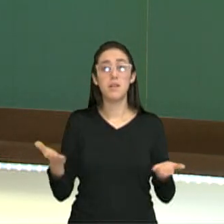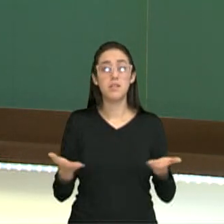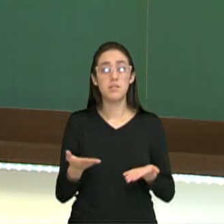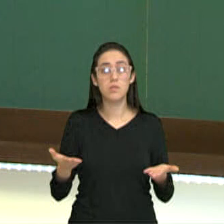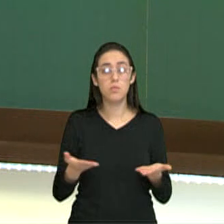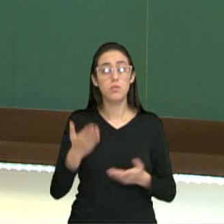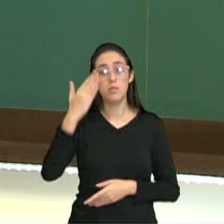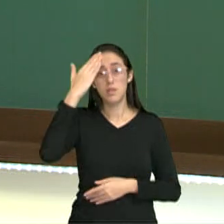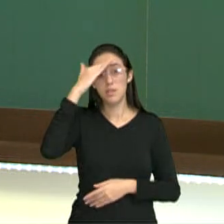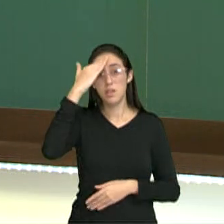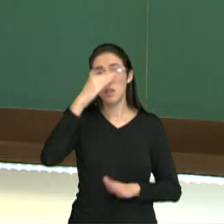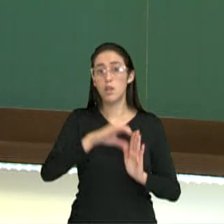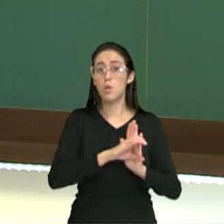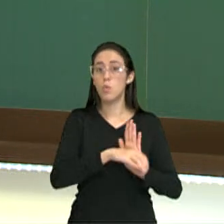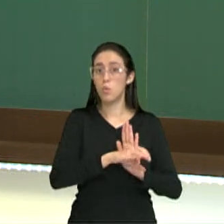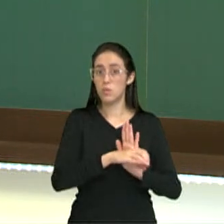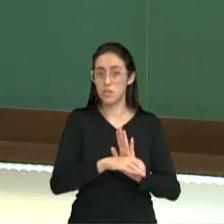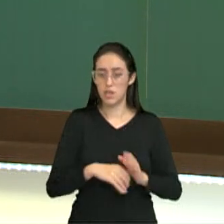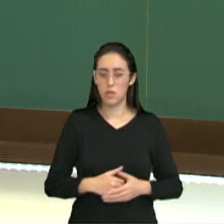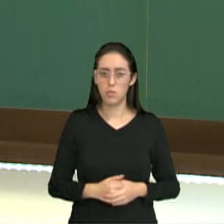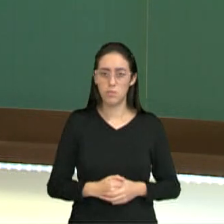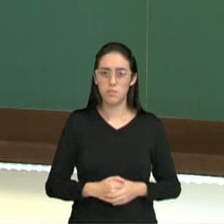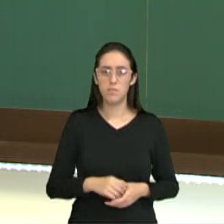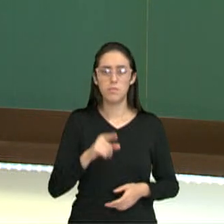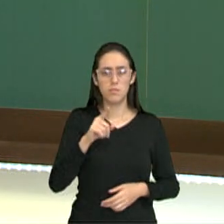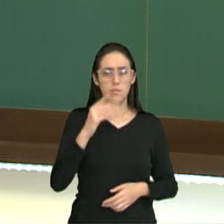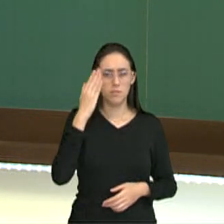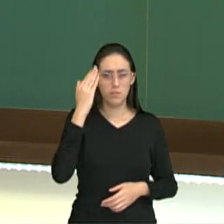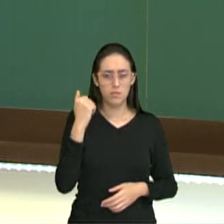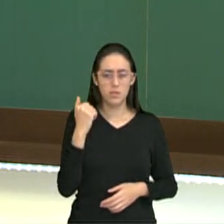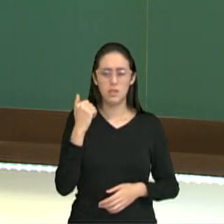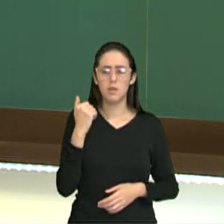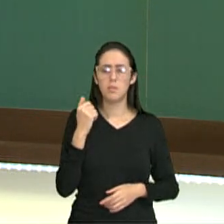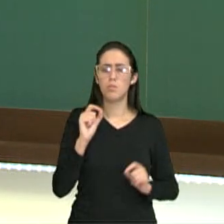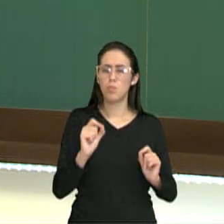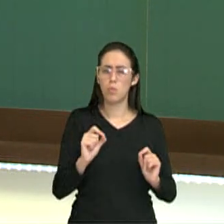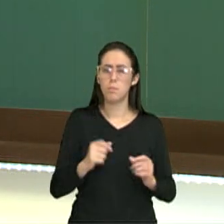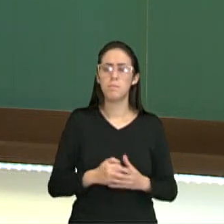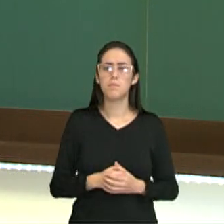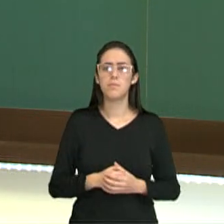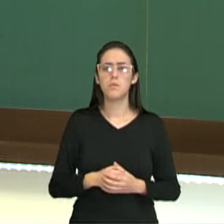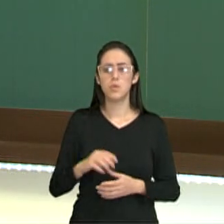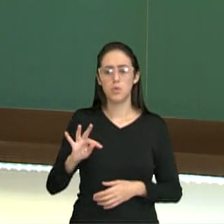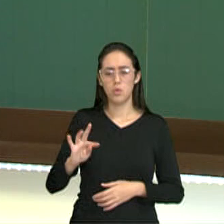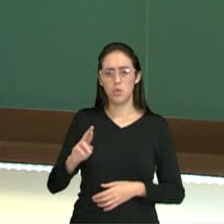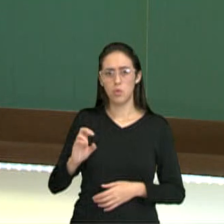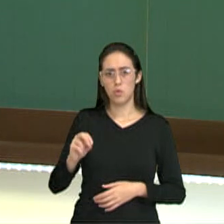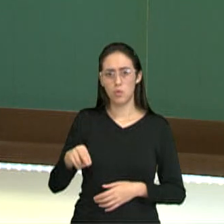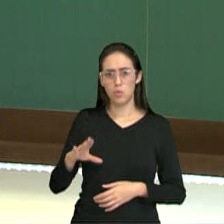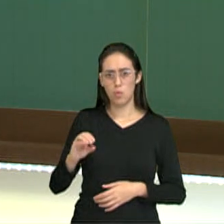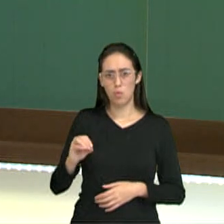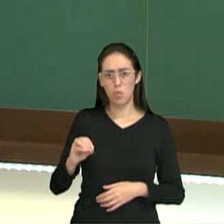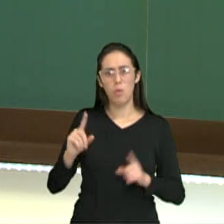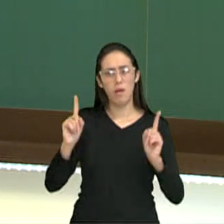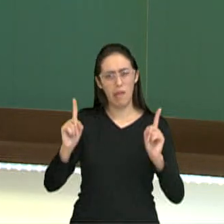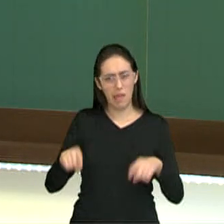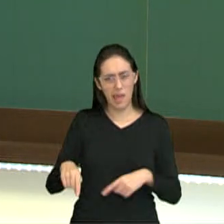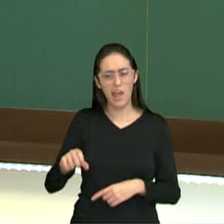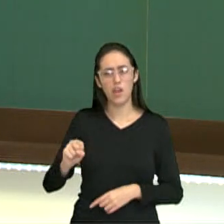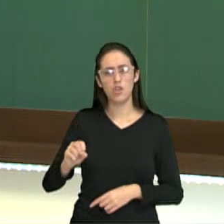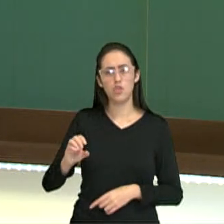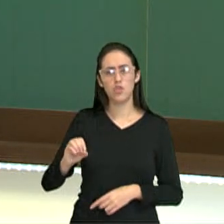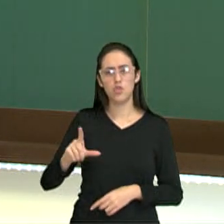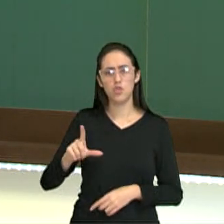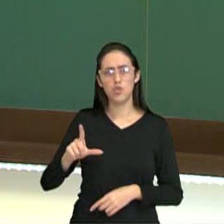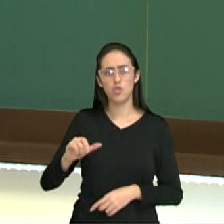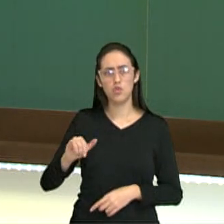um conceito para vocês. Será que o tronco de cone poderia ser considerado também um sólido de revolução, já que o cone a